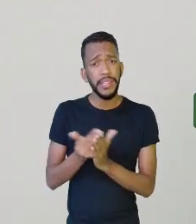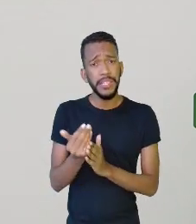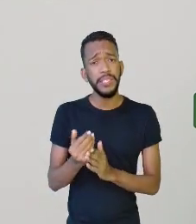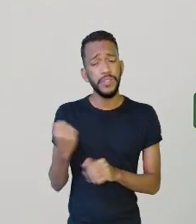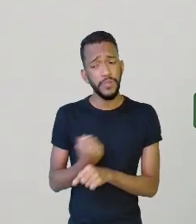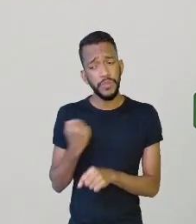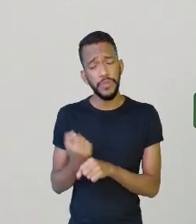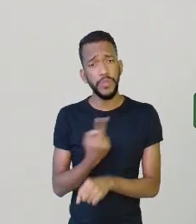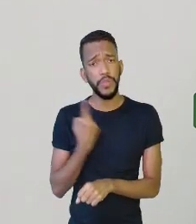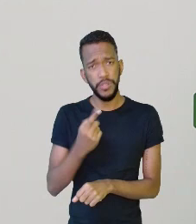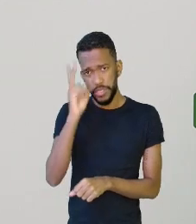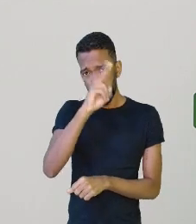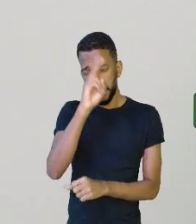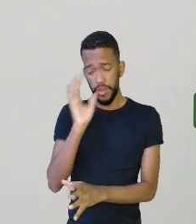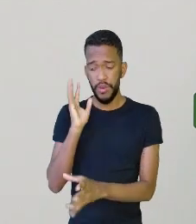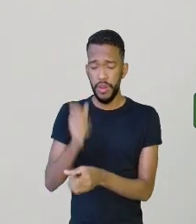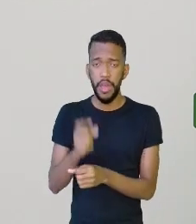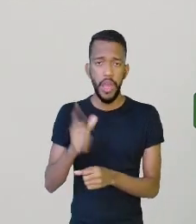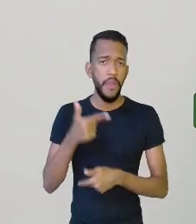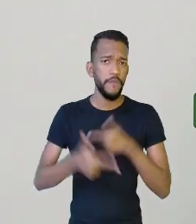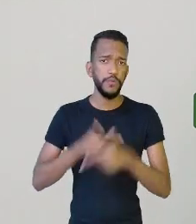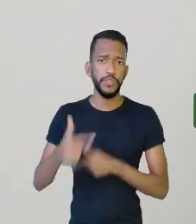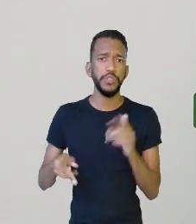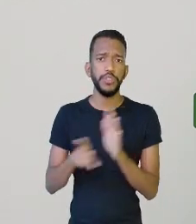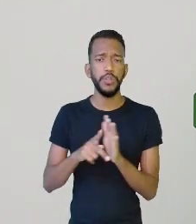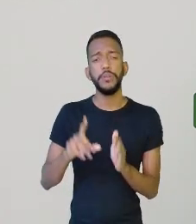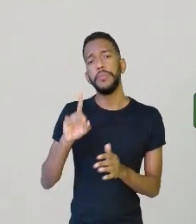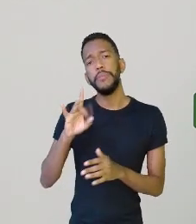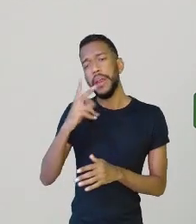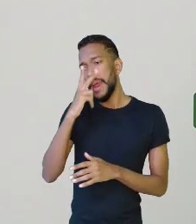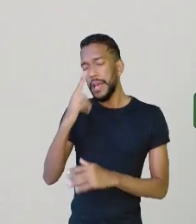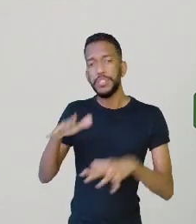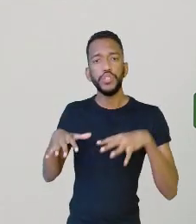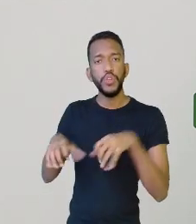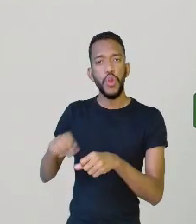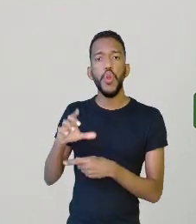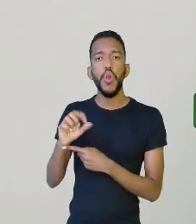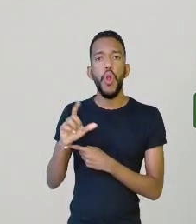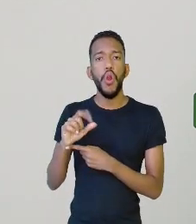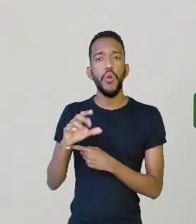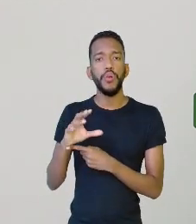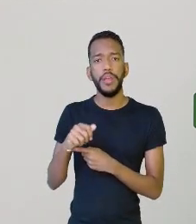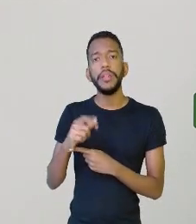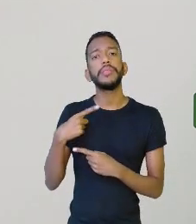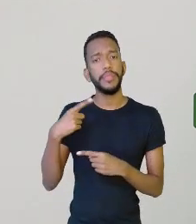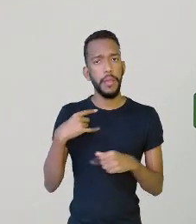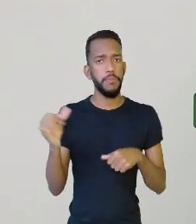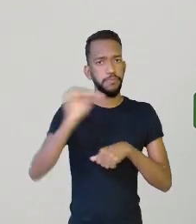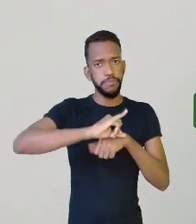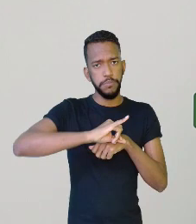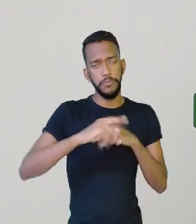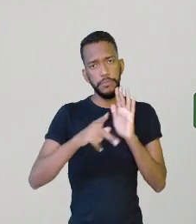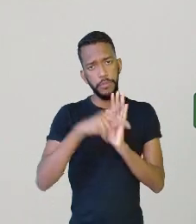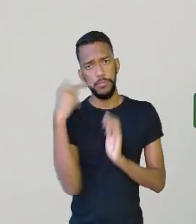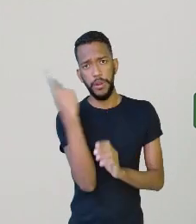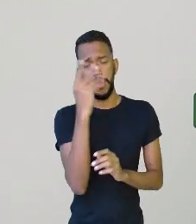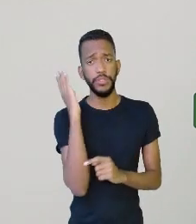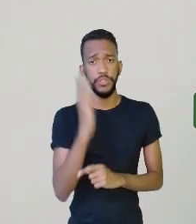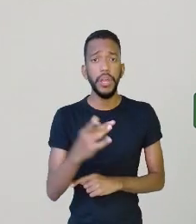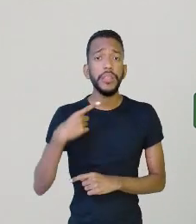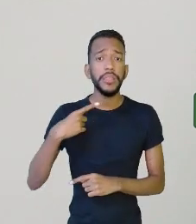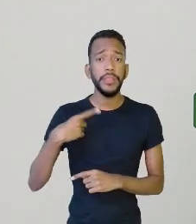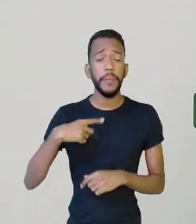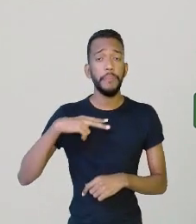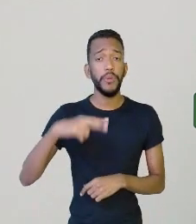história, nós somos um país onde funcionávamos como uma colônia. Nós tínhamos a metrópole, que era onde?